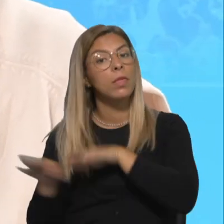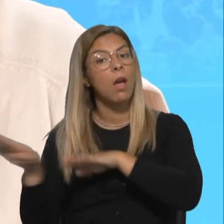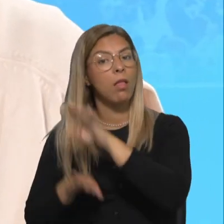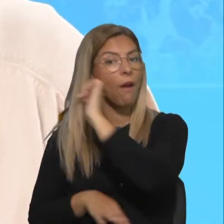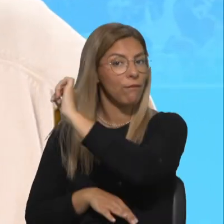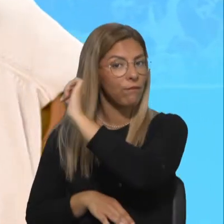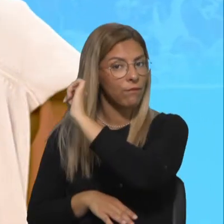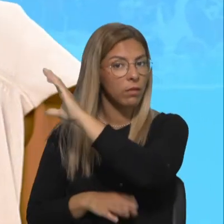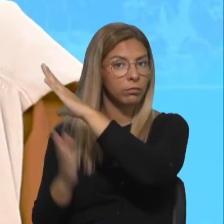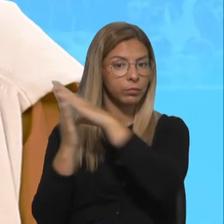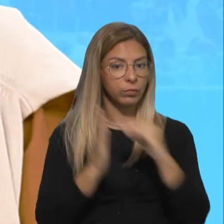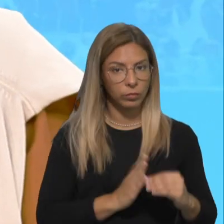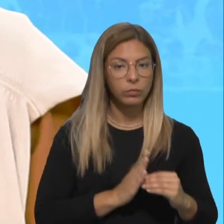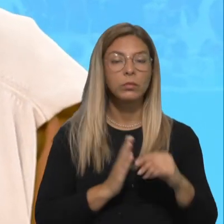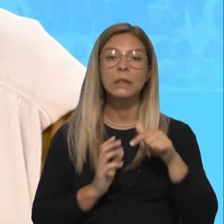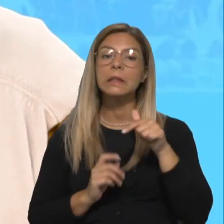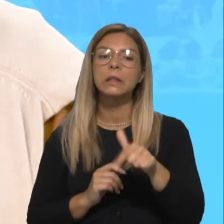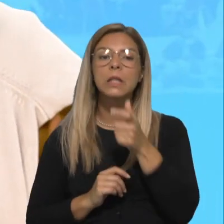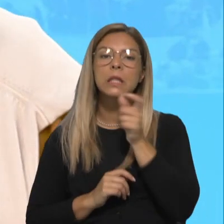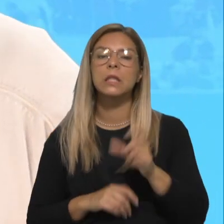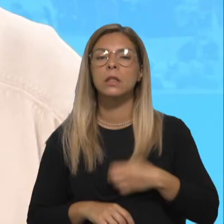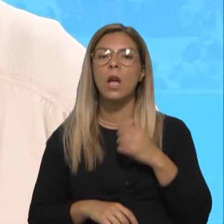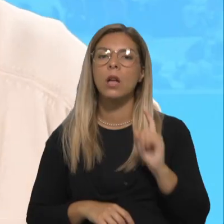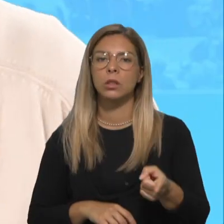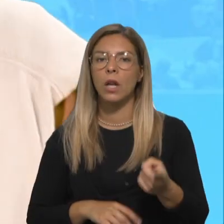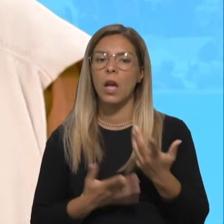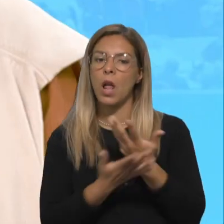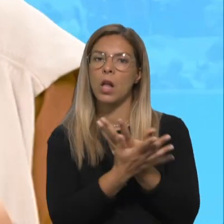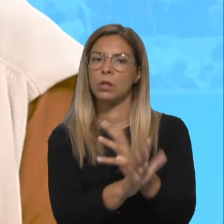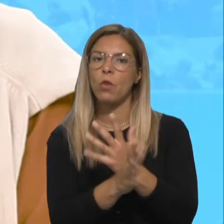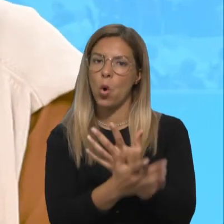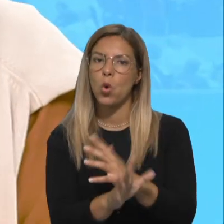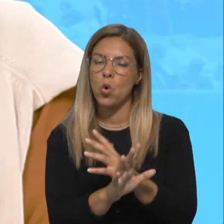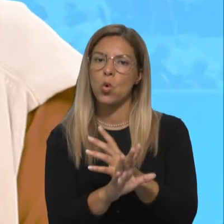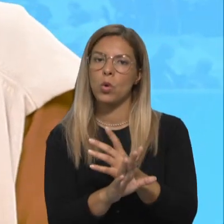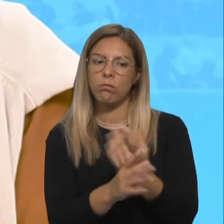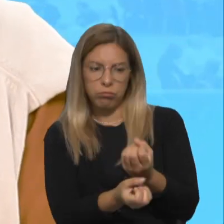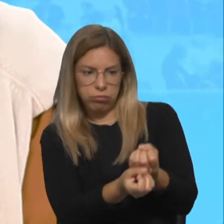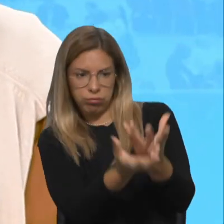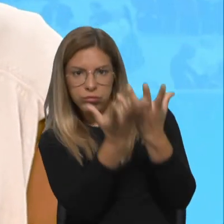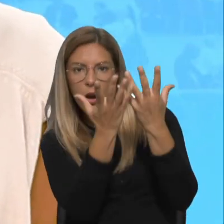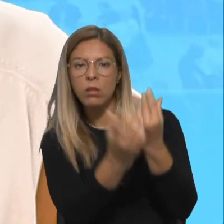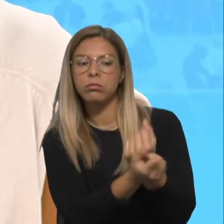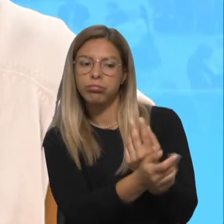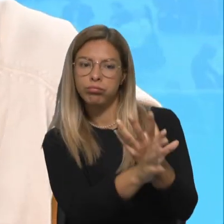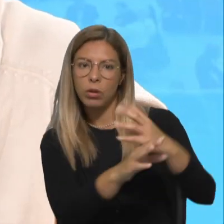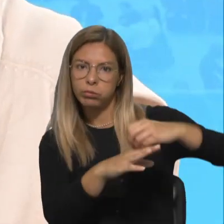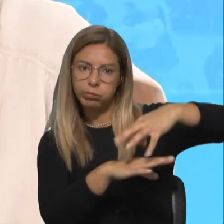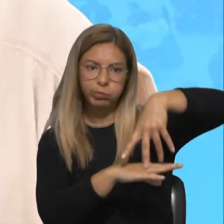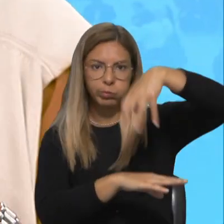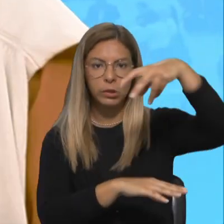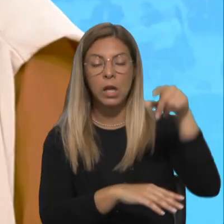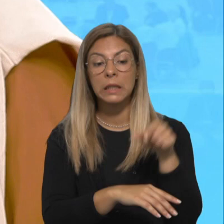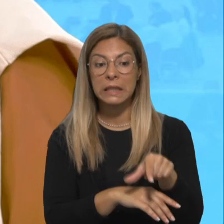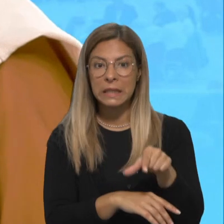significa a chama acesa de uma lareira, uma chama acesa. Porquê? Porque o que pretende, o objetivo, a unidade, não é uma coisa